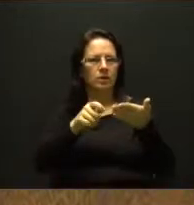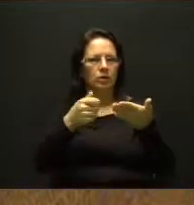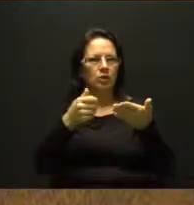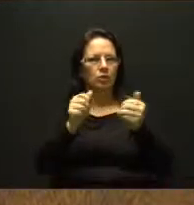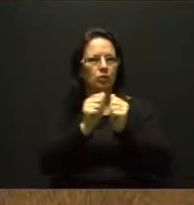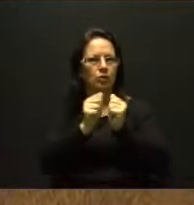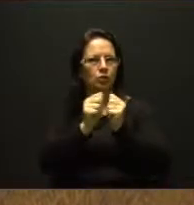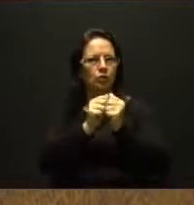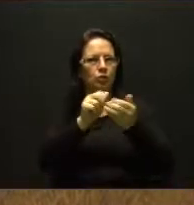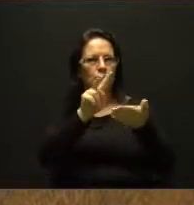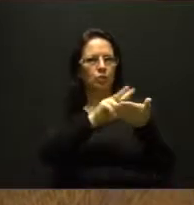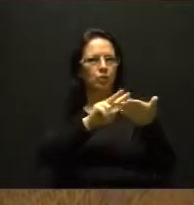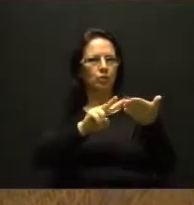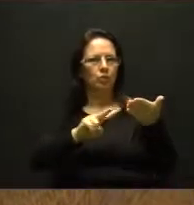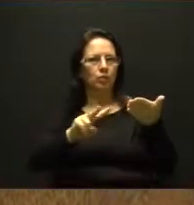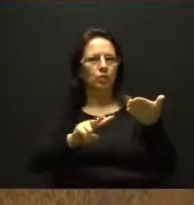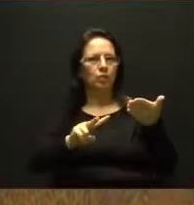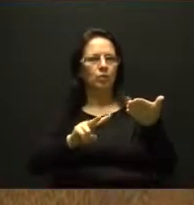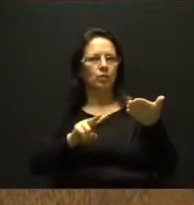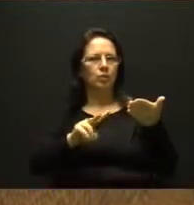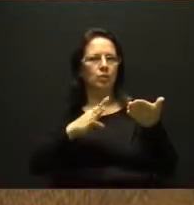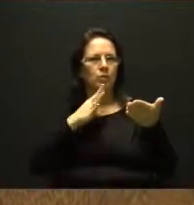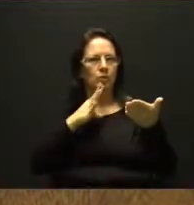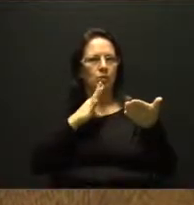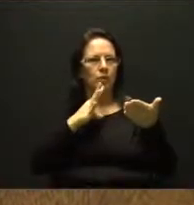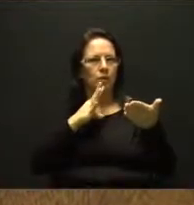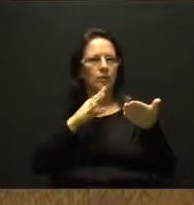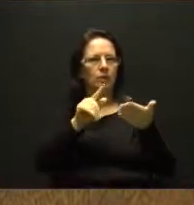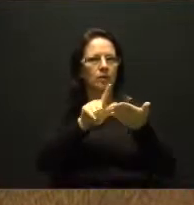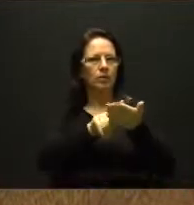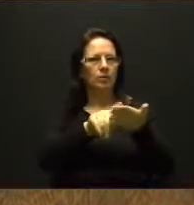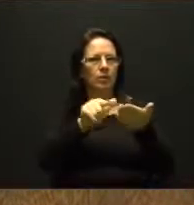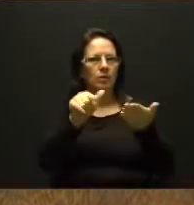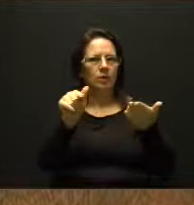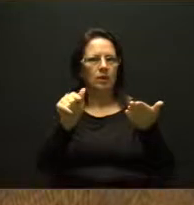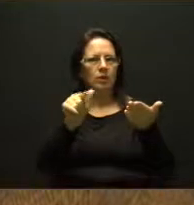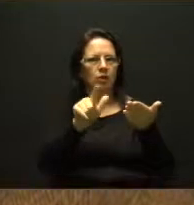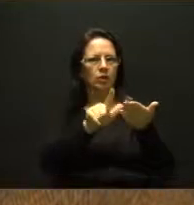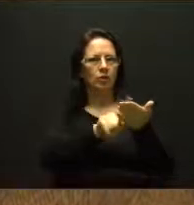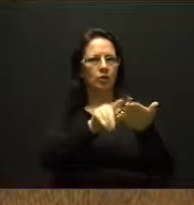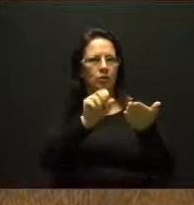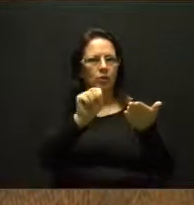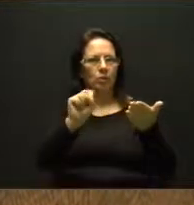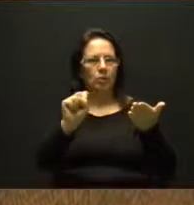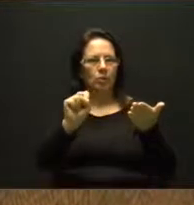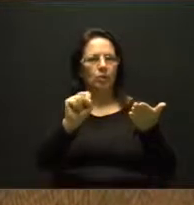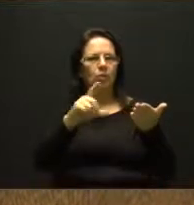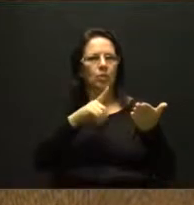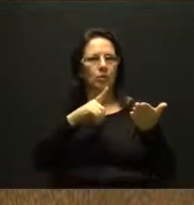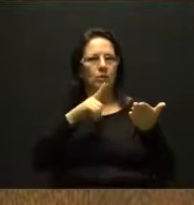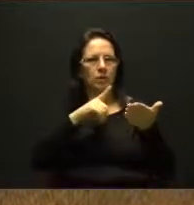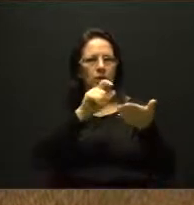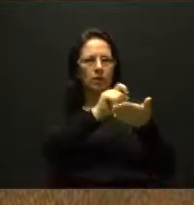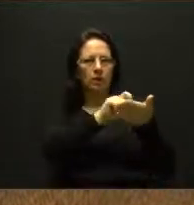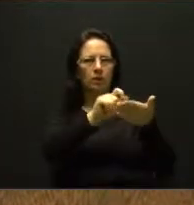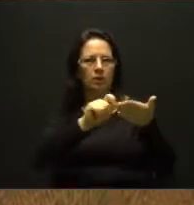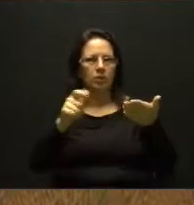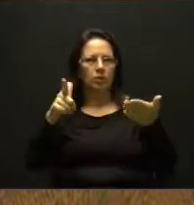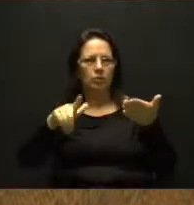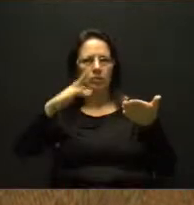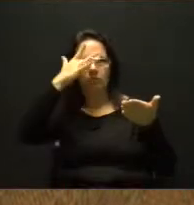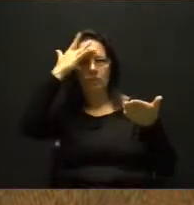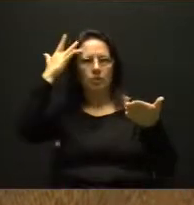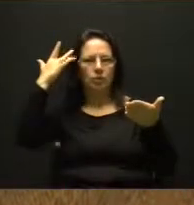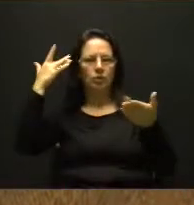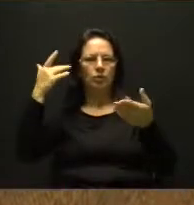a usar a aparecer em conjuntos sobre a matéria e 78 encontra-se parecer da douta procuradoria jurídica